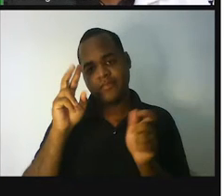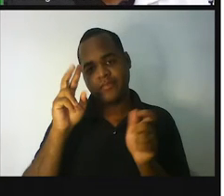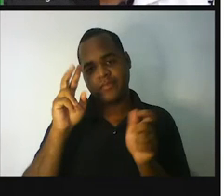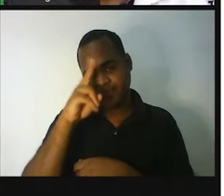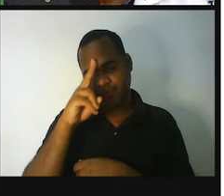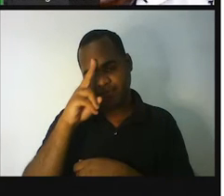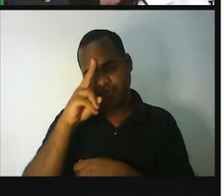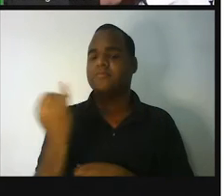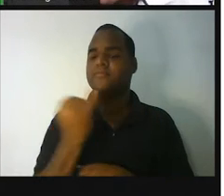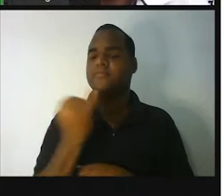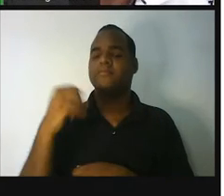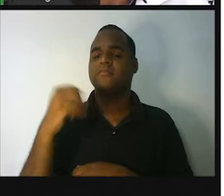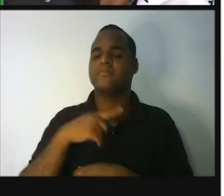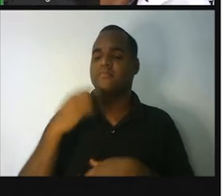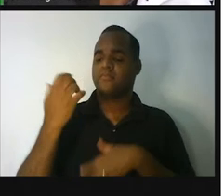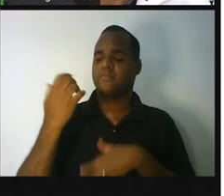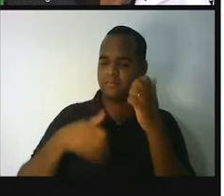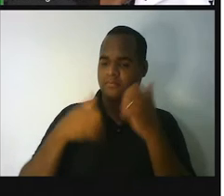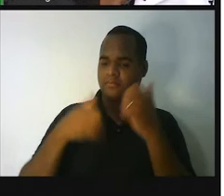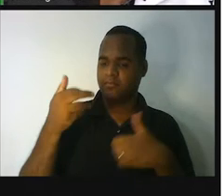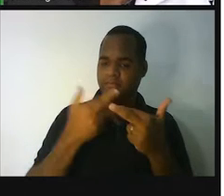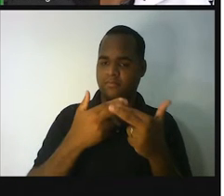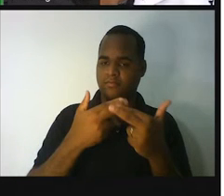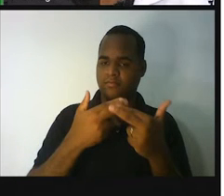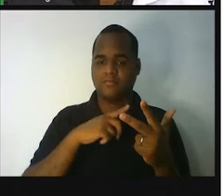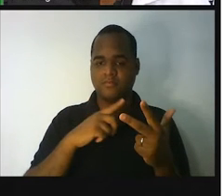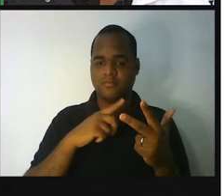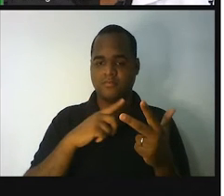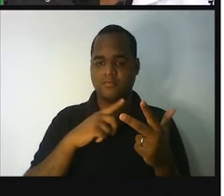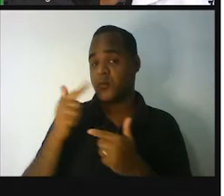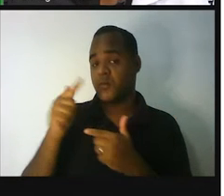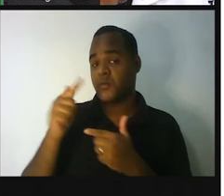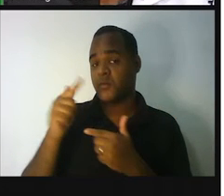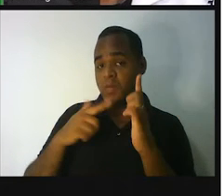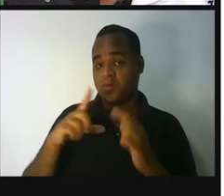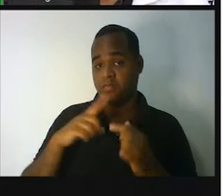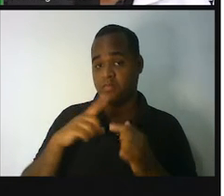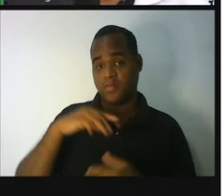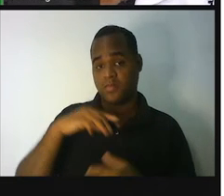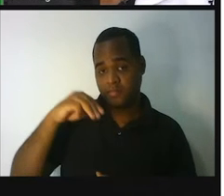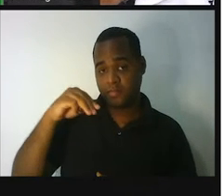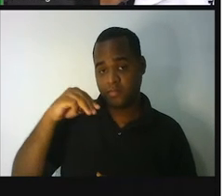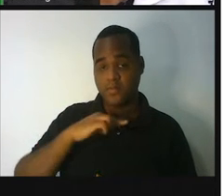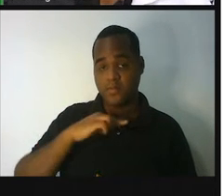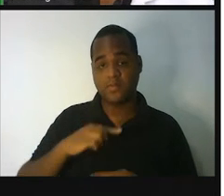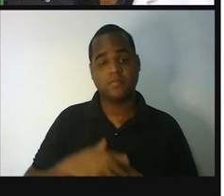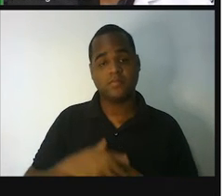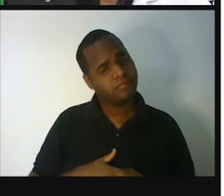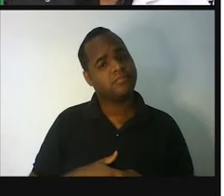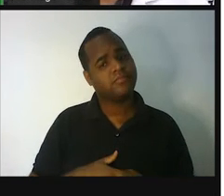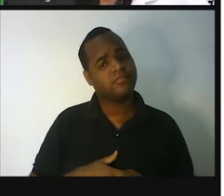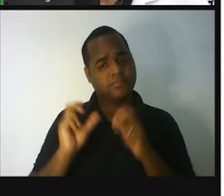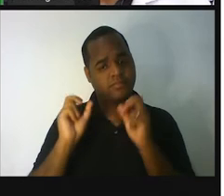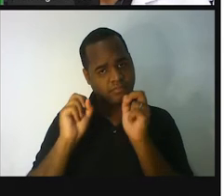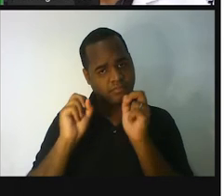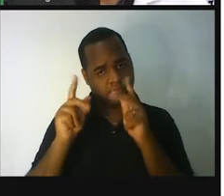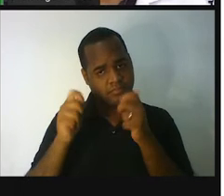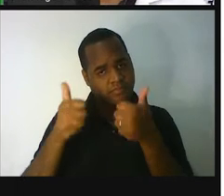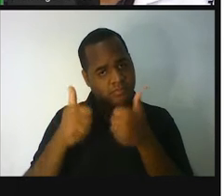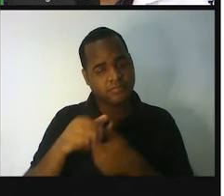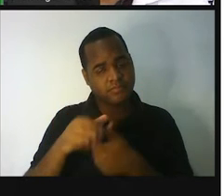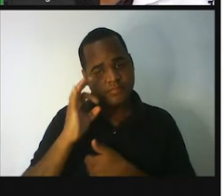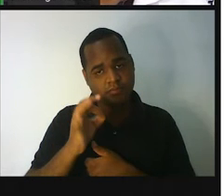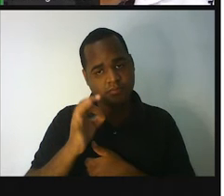porque existem outras unidades de medida além do método é claro isso né Quer ver só